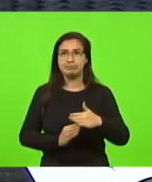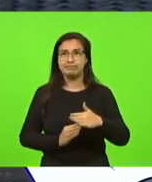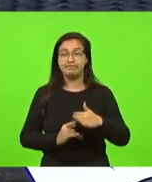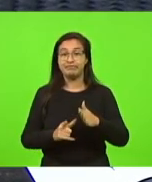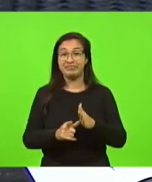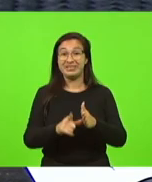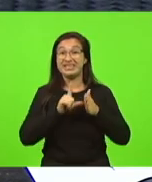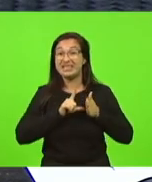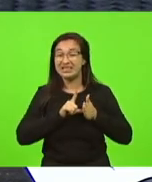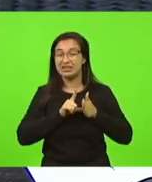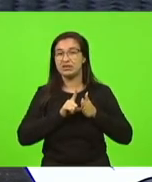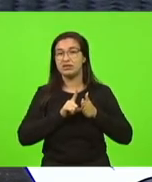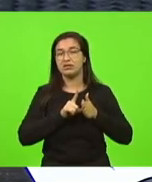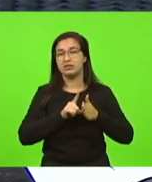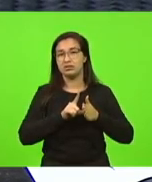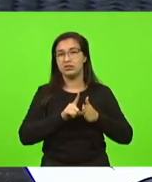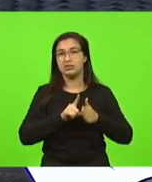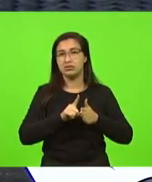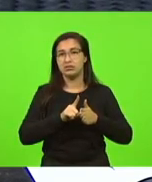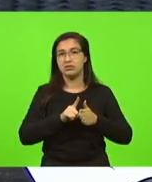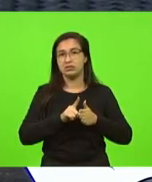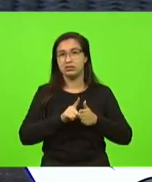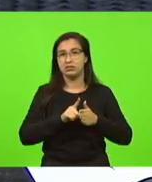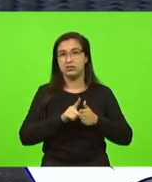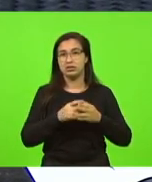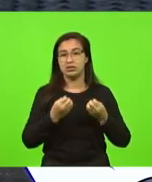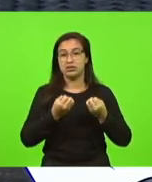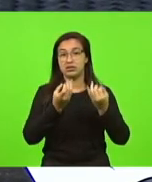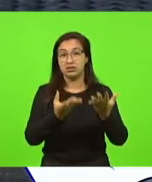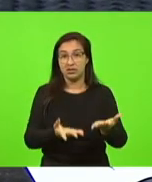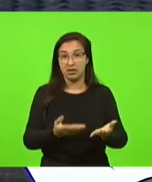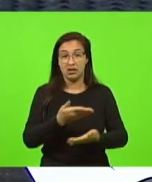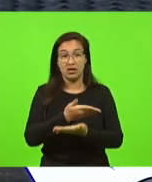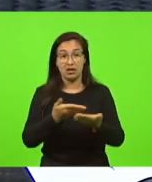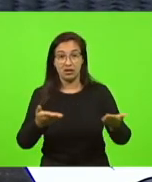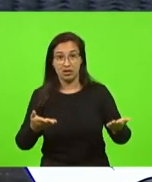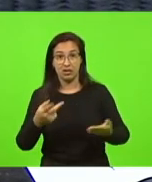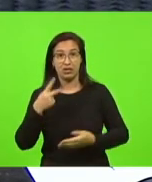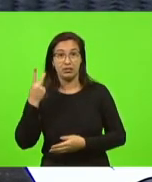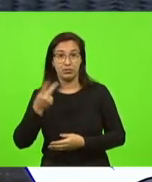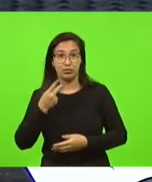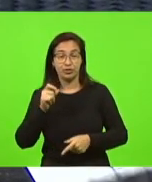antecipadamente aqui uma condição de oferecer um parlamentar de fazer o trabalho dele.